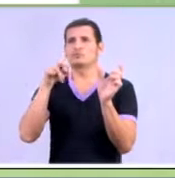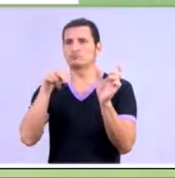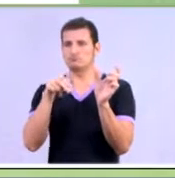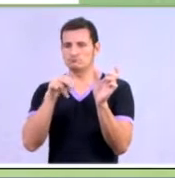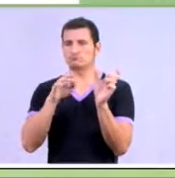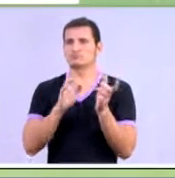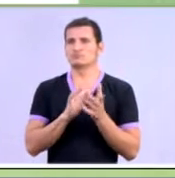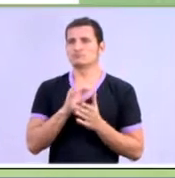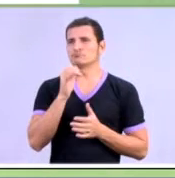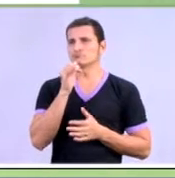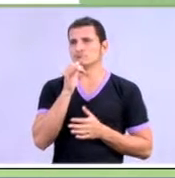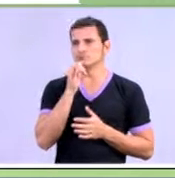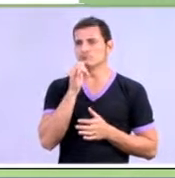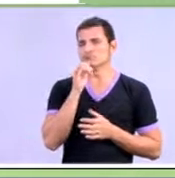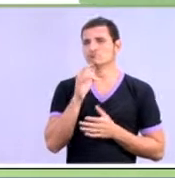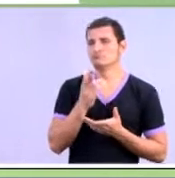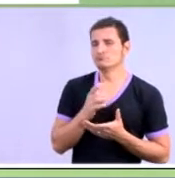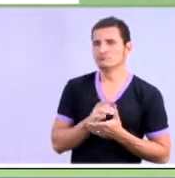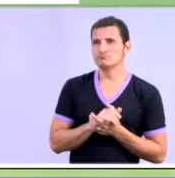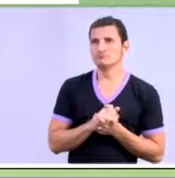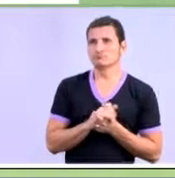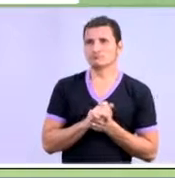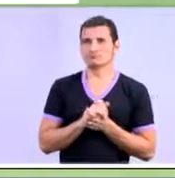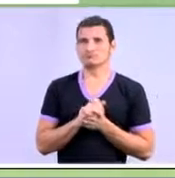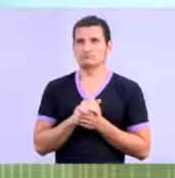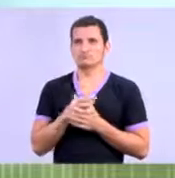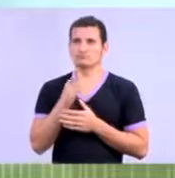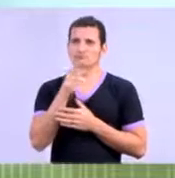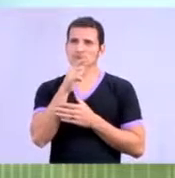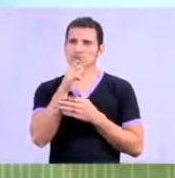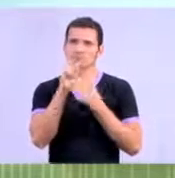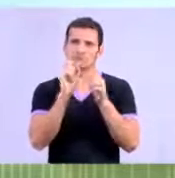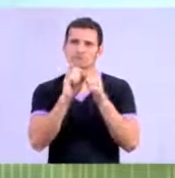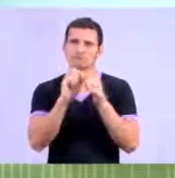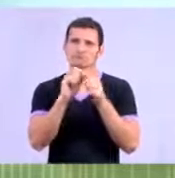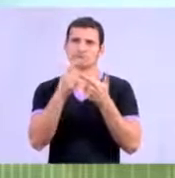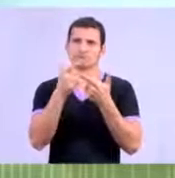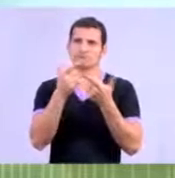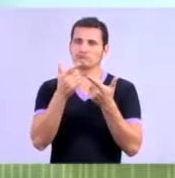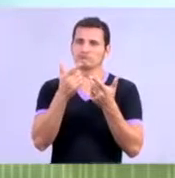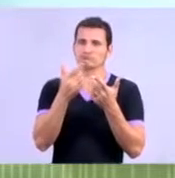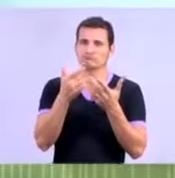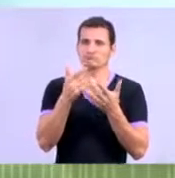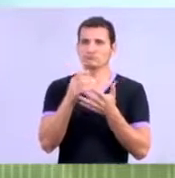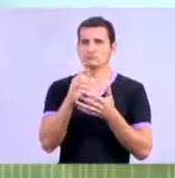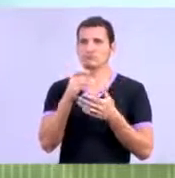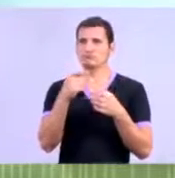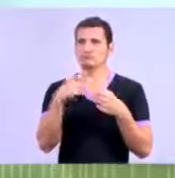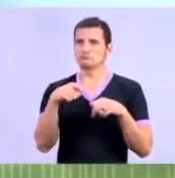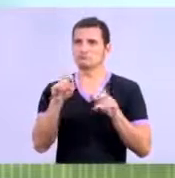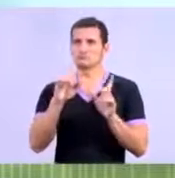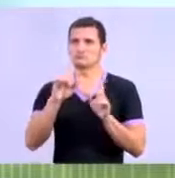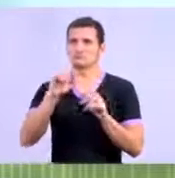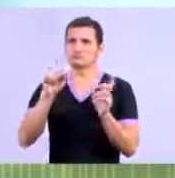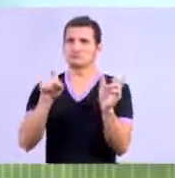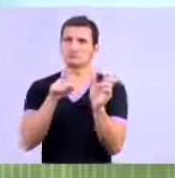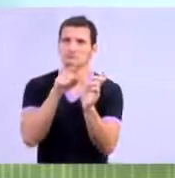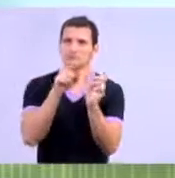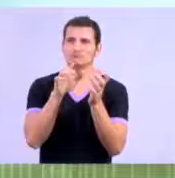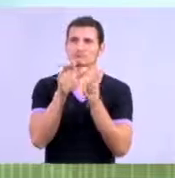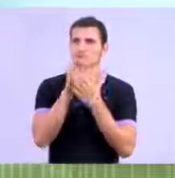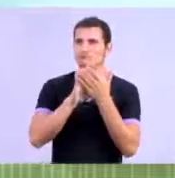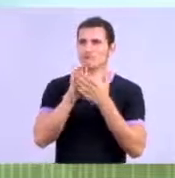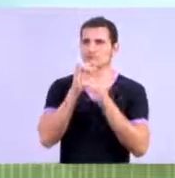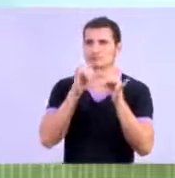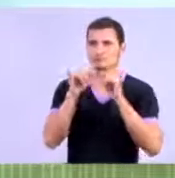Eu vou executar uma ação e eu sei que eu vou executar, eu não preciso avisar ninguém, na verdade não preciso retornar nenhuma informação a